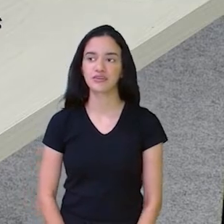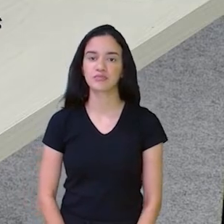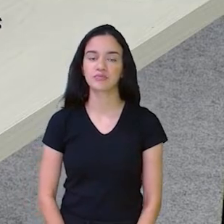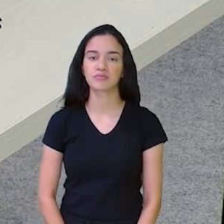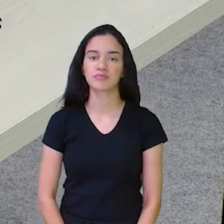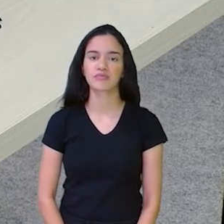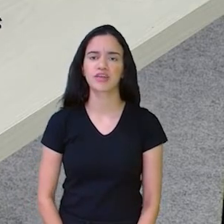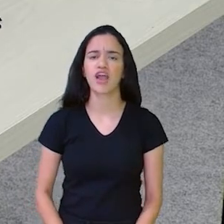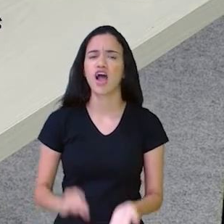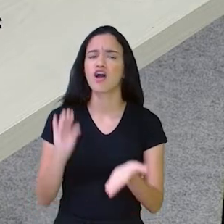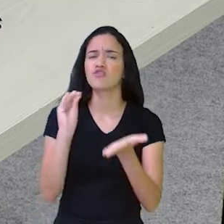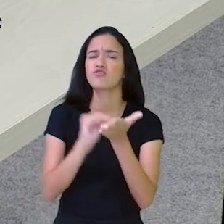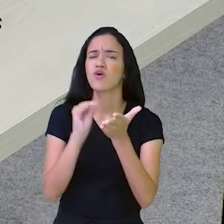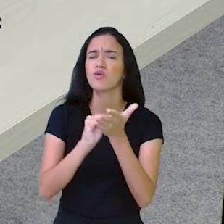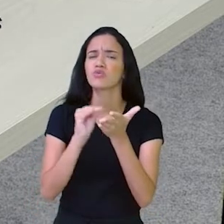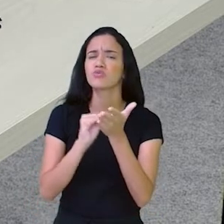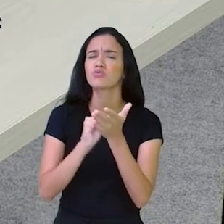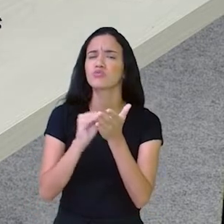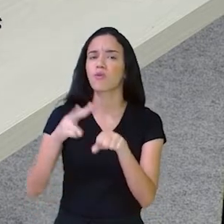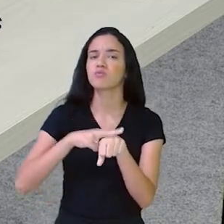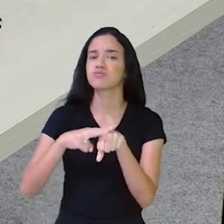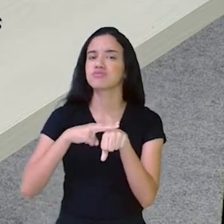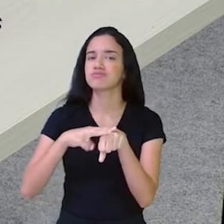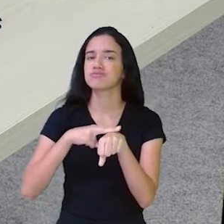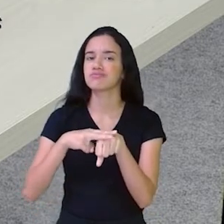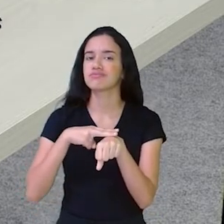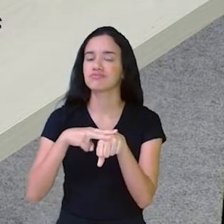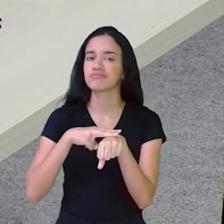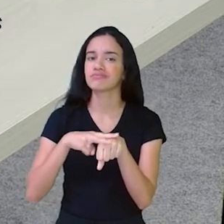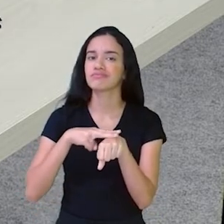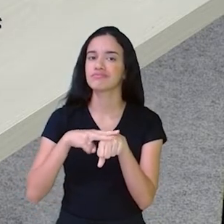E faltou agora verde, né?